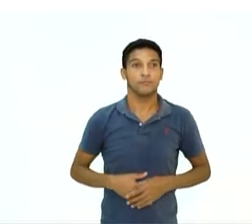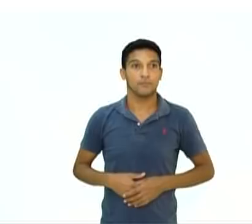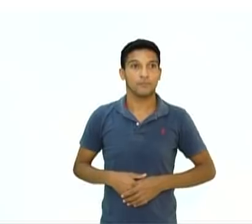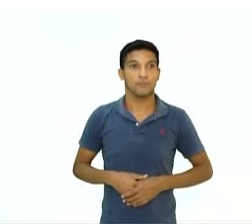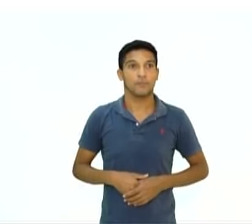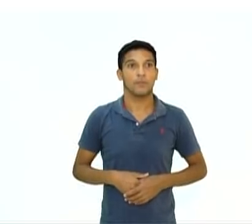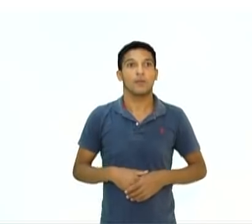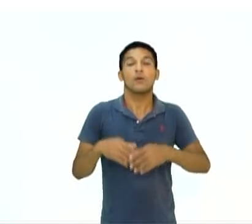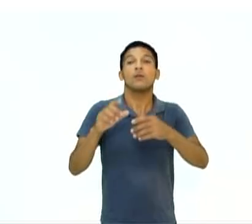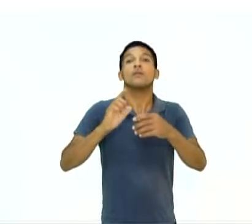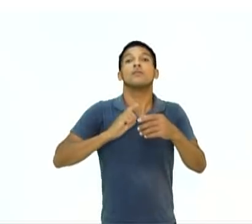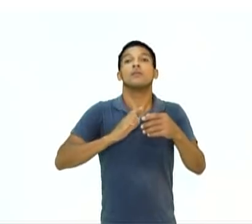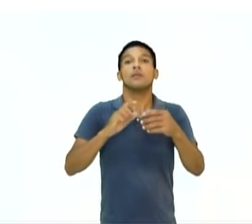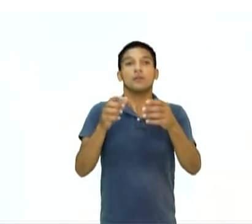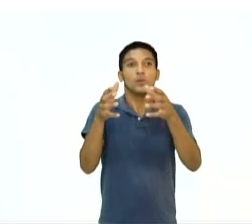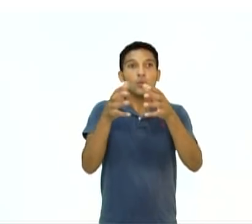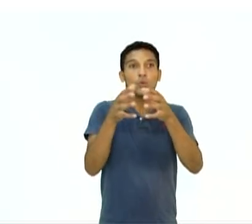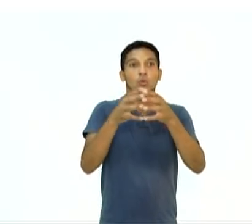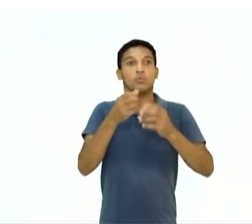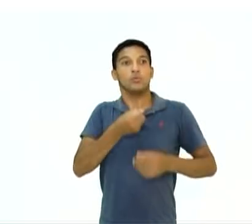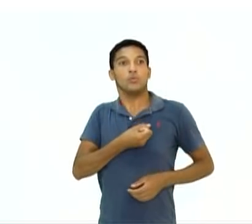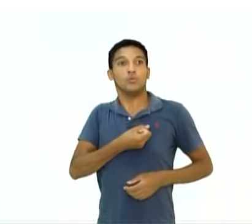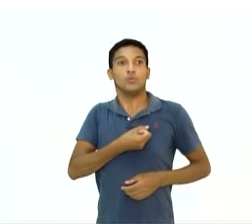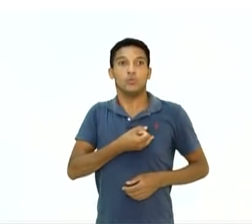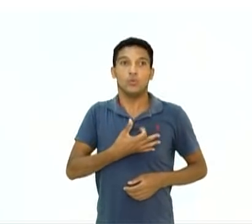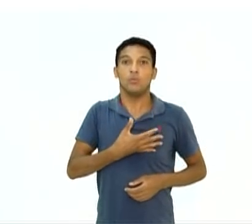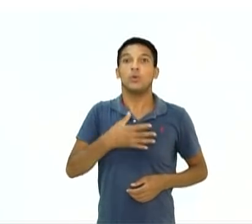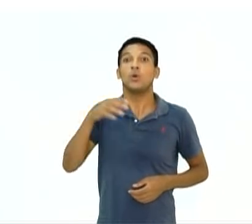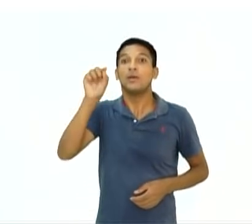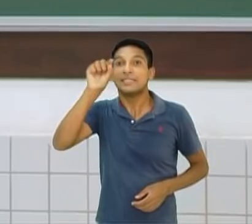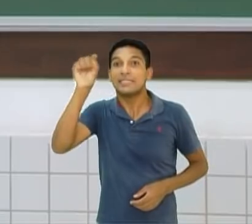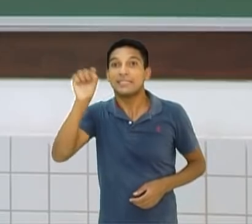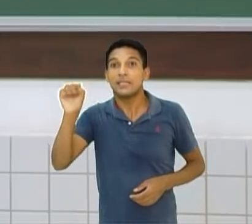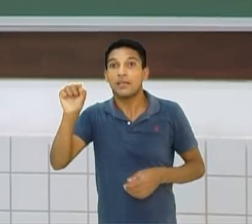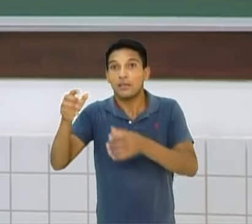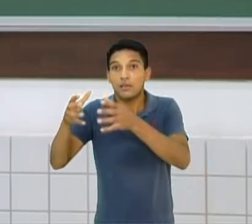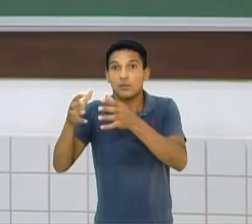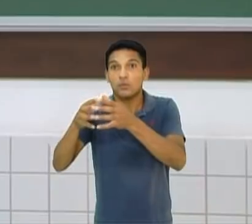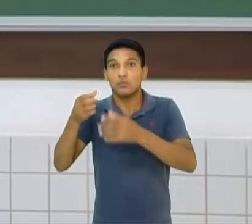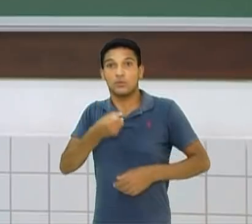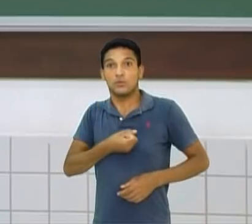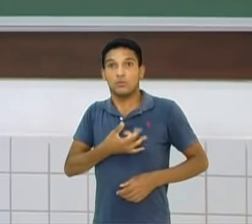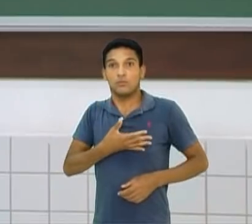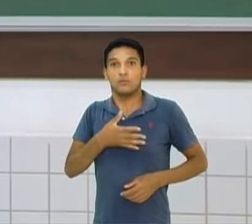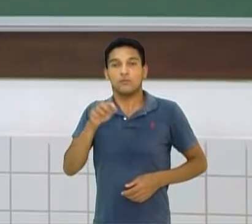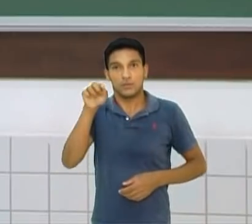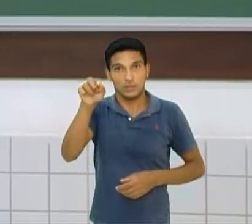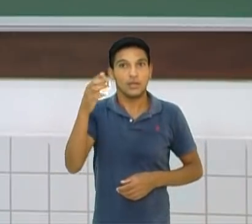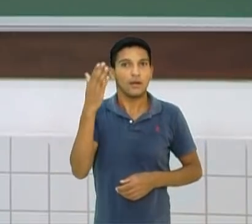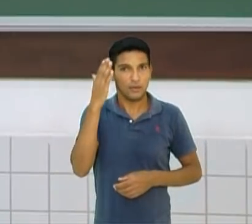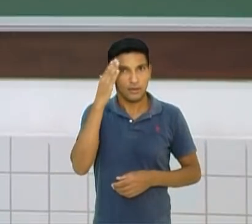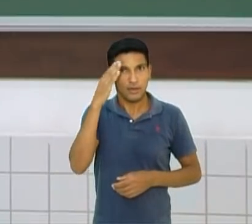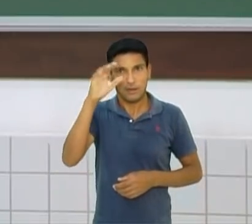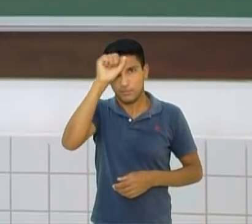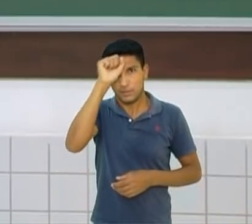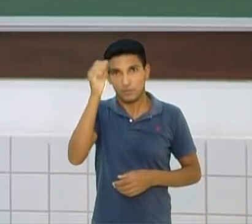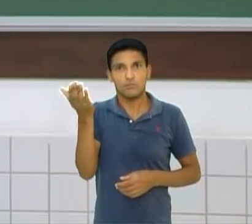3, 4, 5, né? Números que possuem a parte decimal, ela é nula,